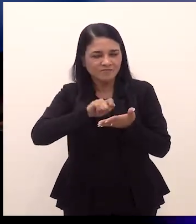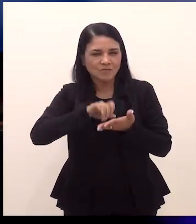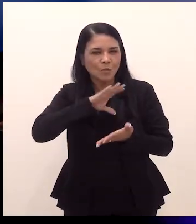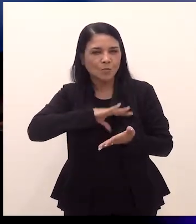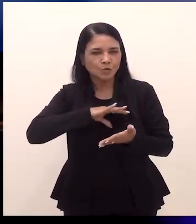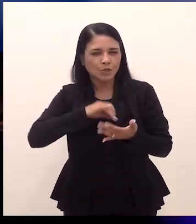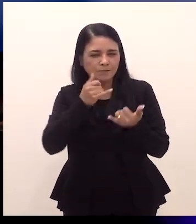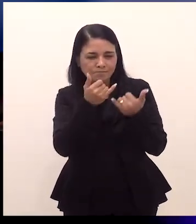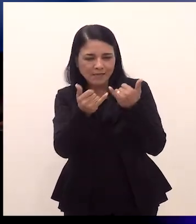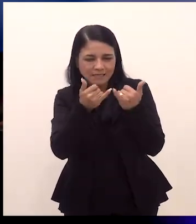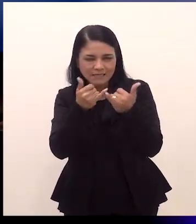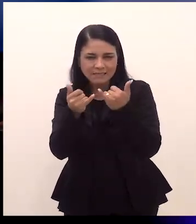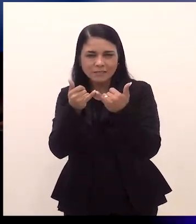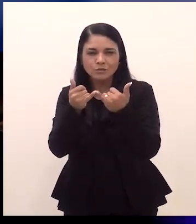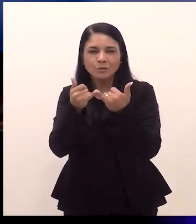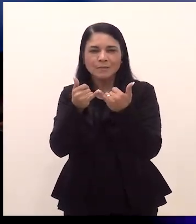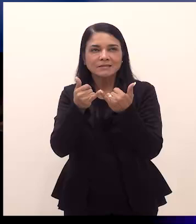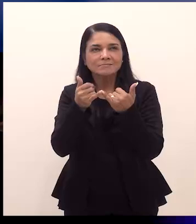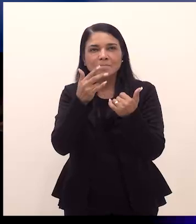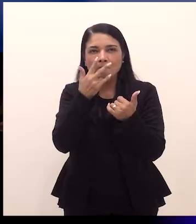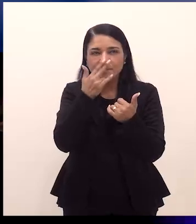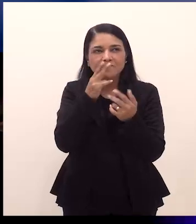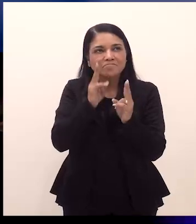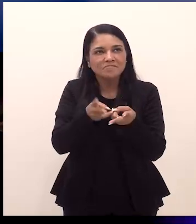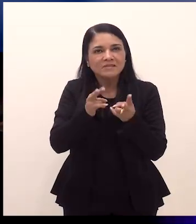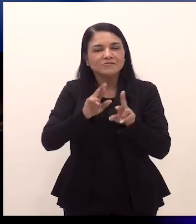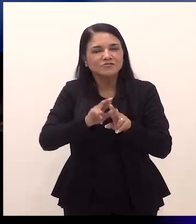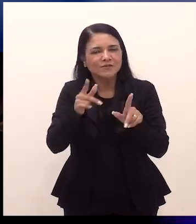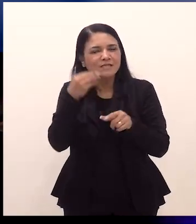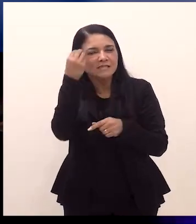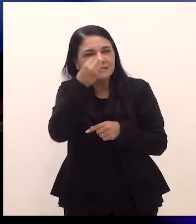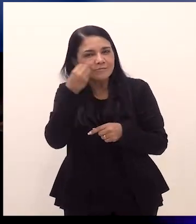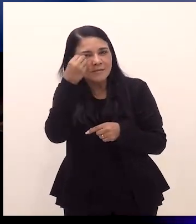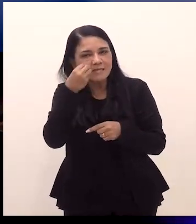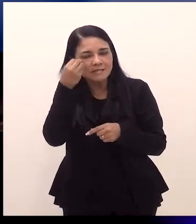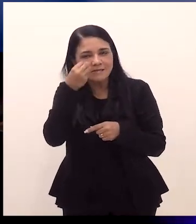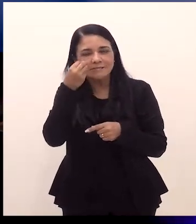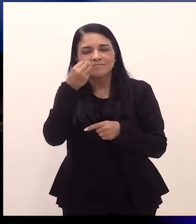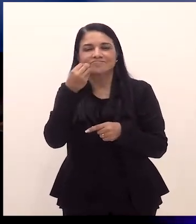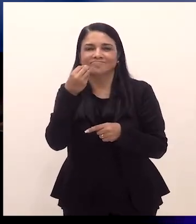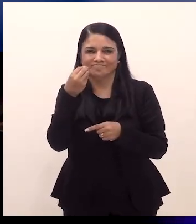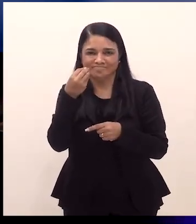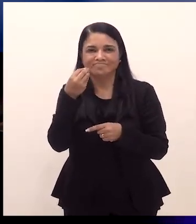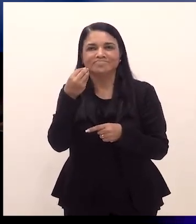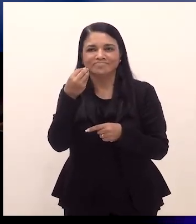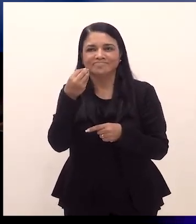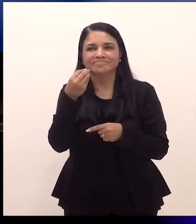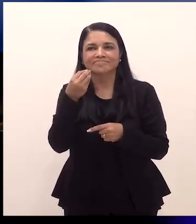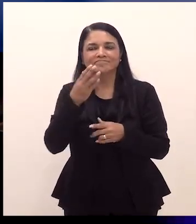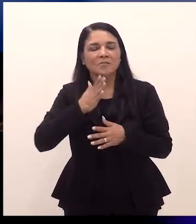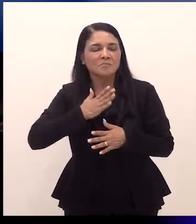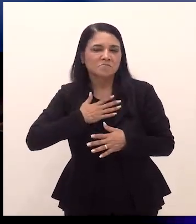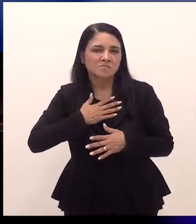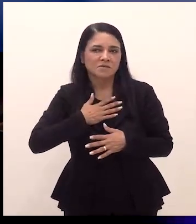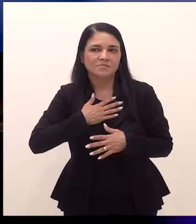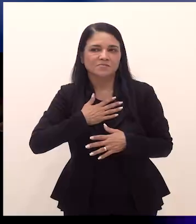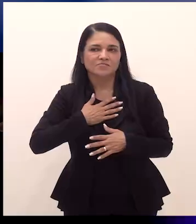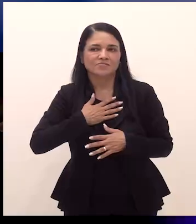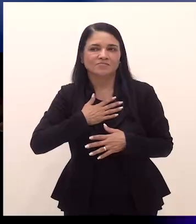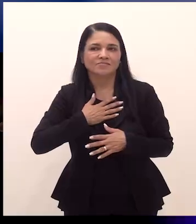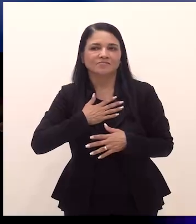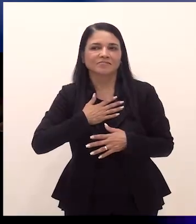tão similar, mas tão diferente, com tantas outras experiências, assim, diferentes do nosso. Então, para